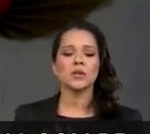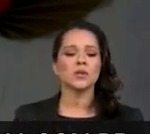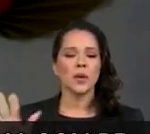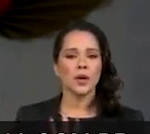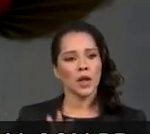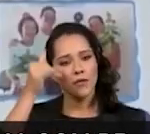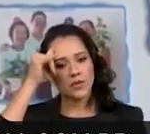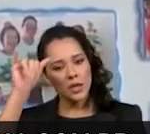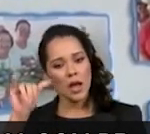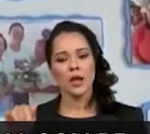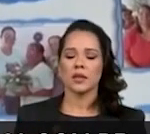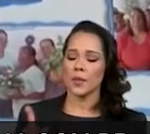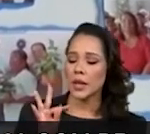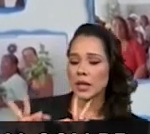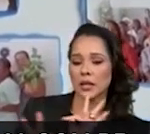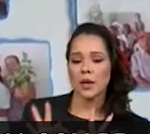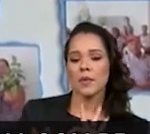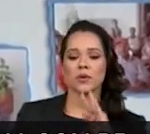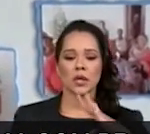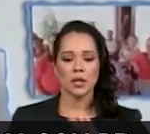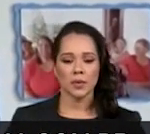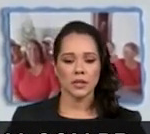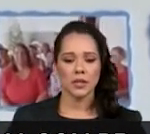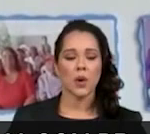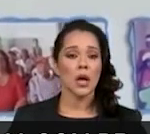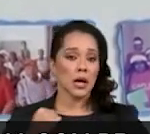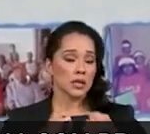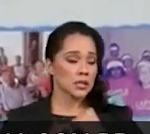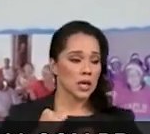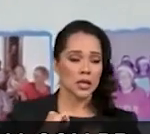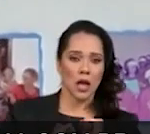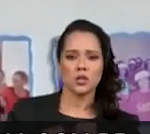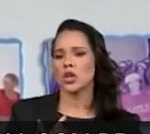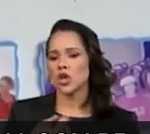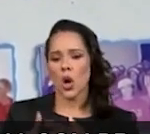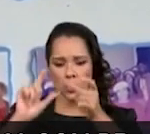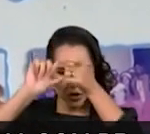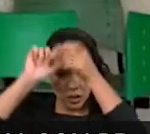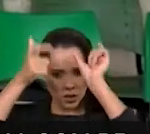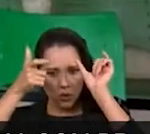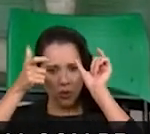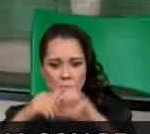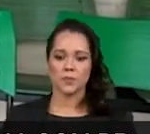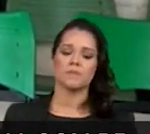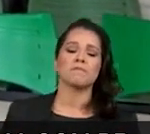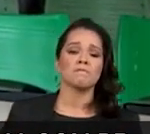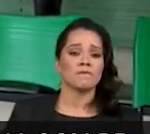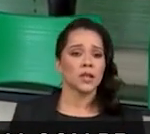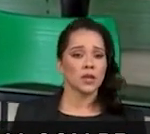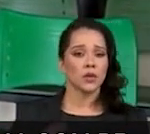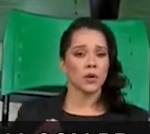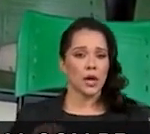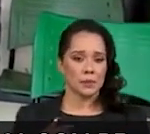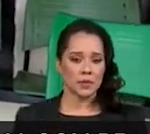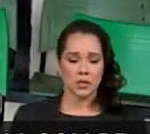à prevenção e ao tratamento da depressão, ansiedade e outros transtornos mentais. No CAPS